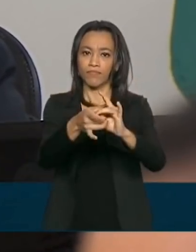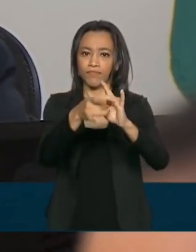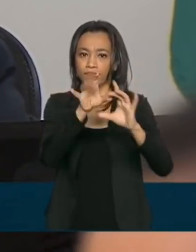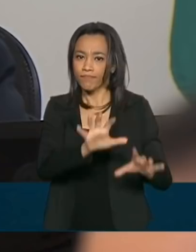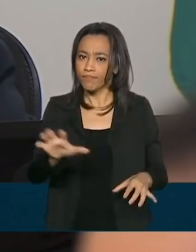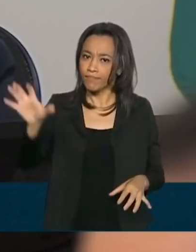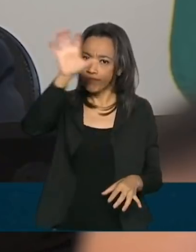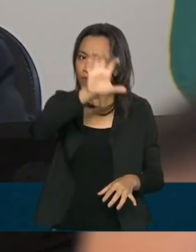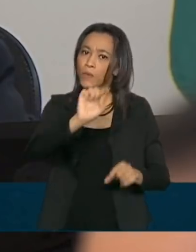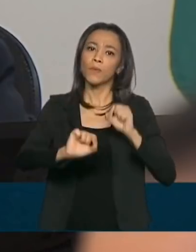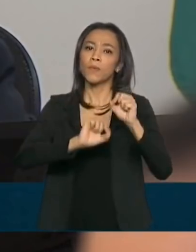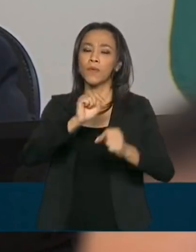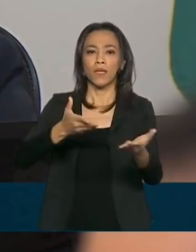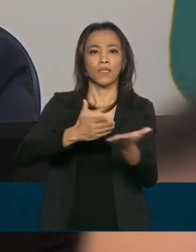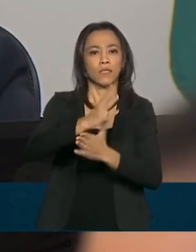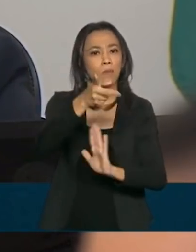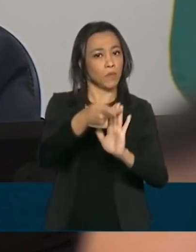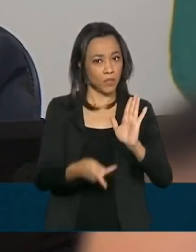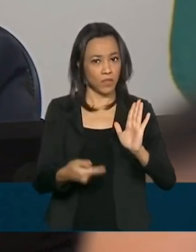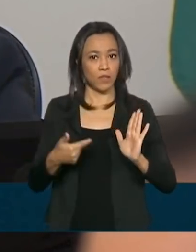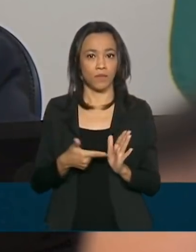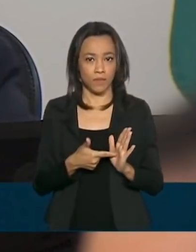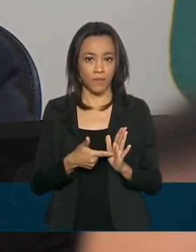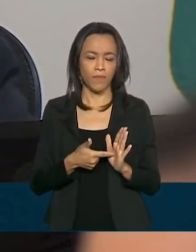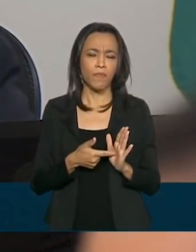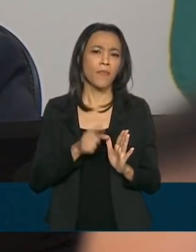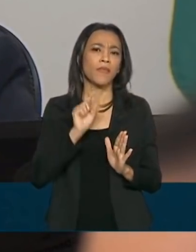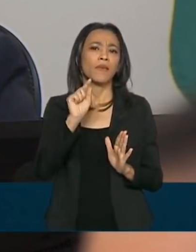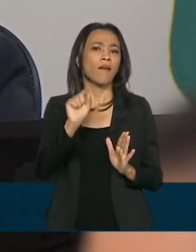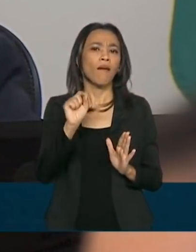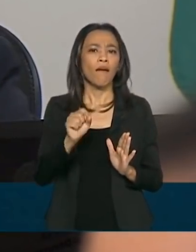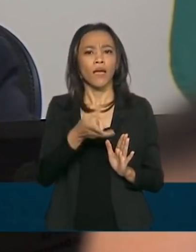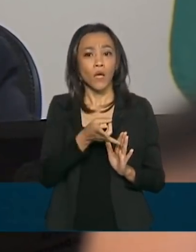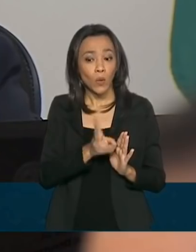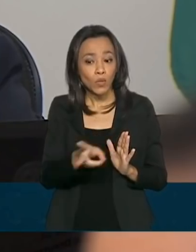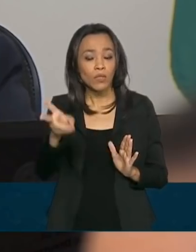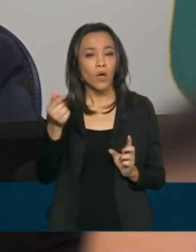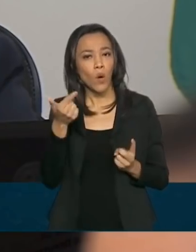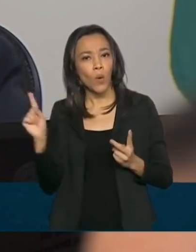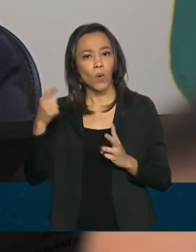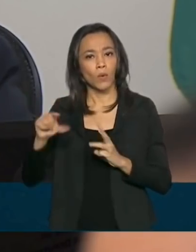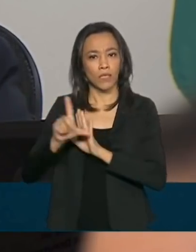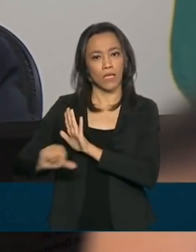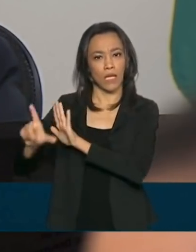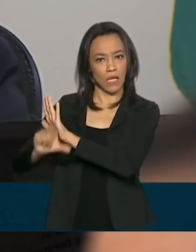a sanção de um projeto que é uma continuidade de outras leis de há